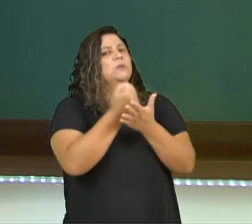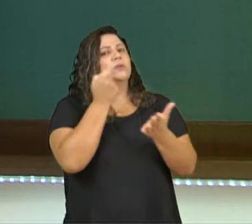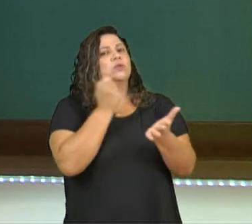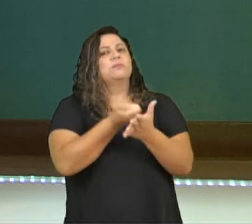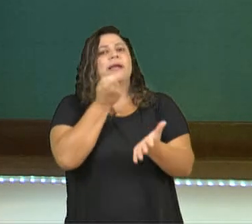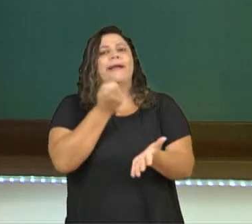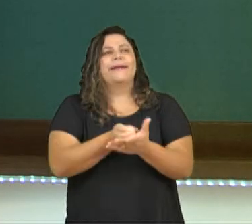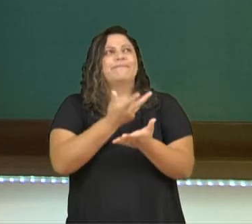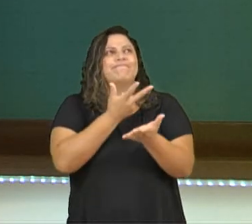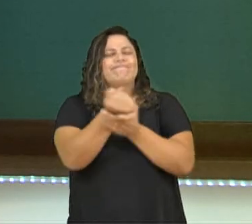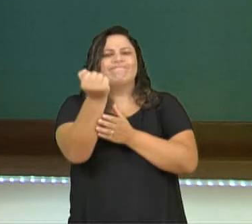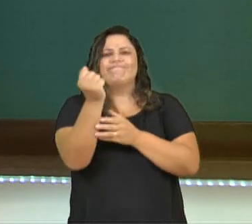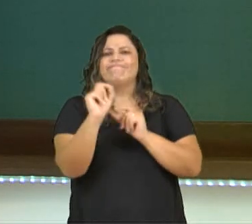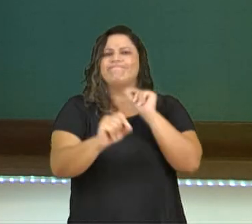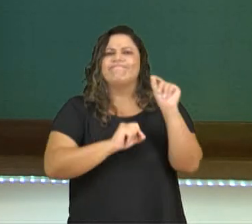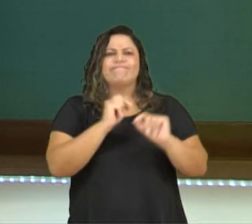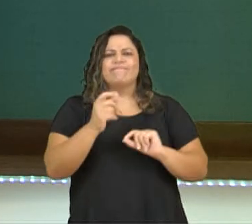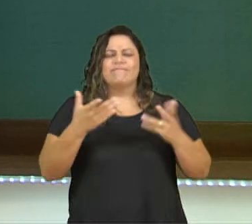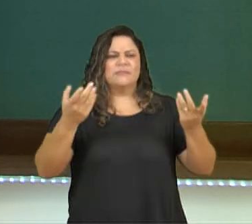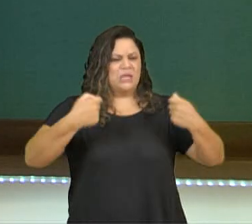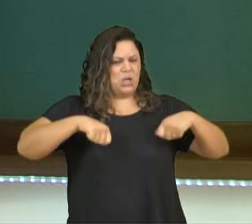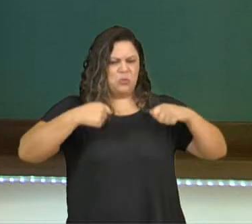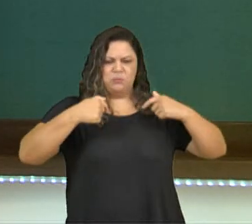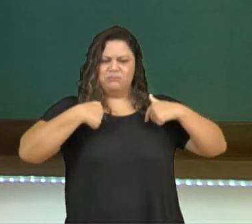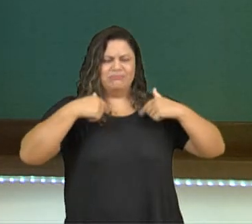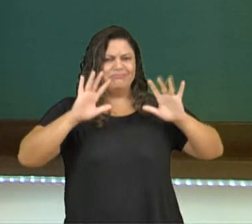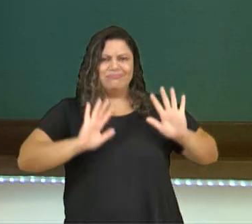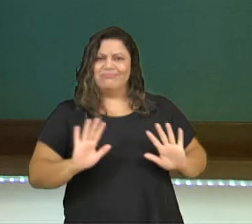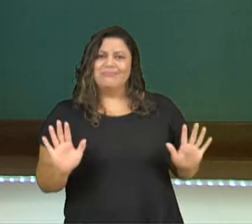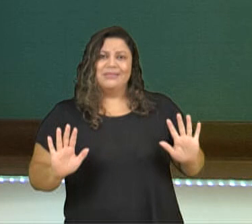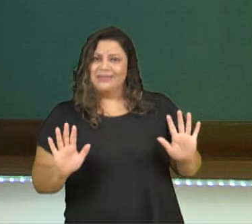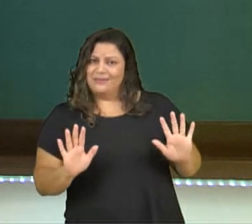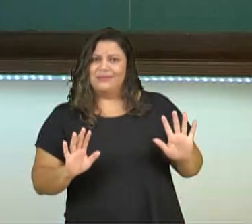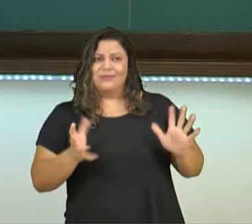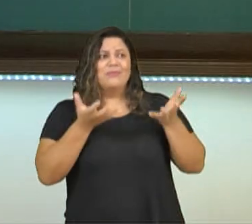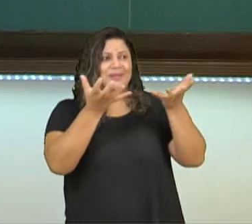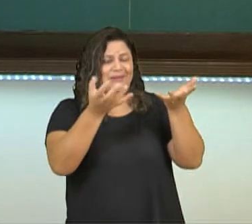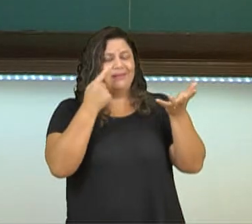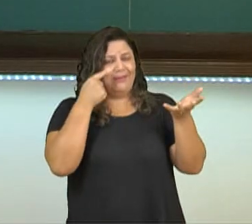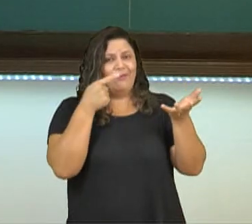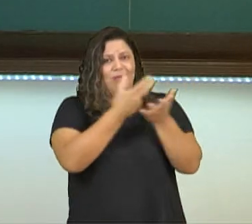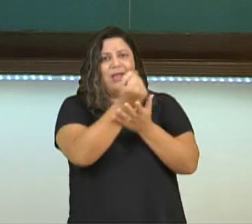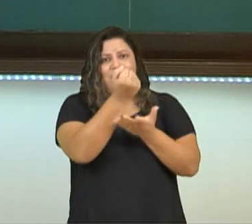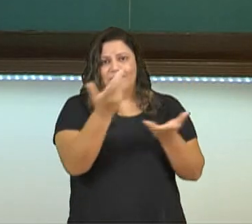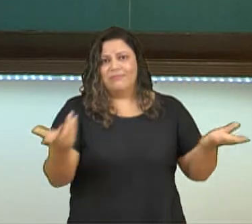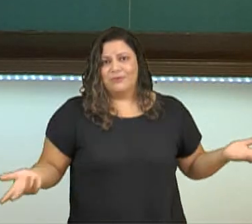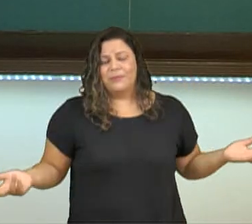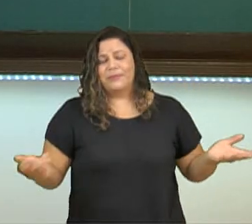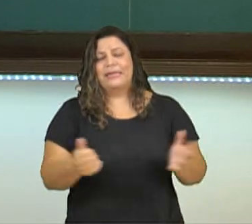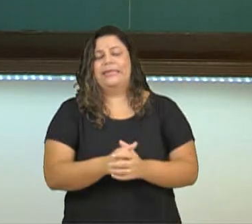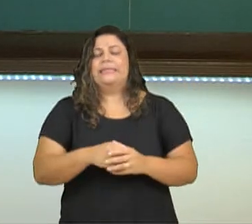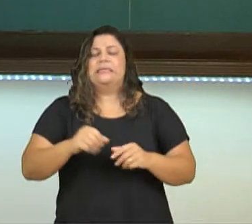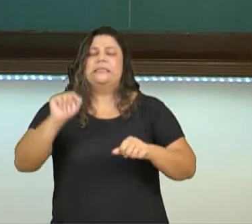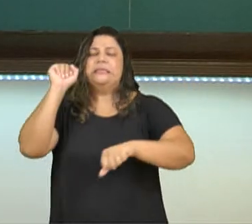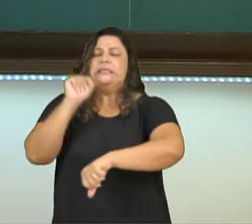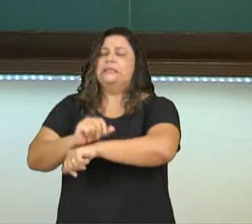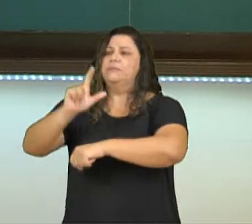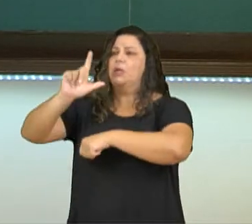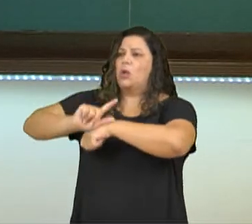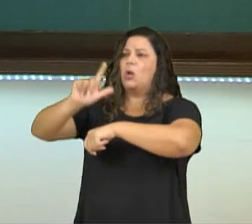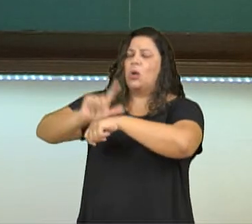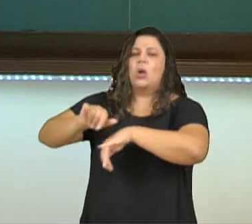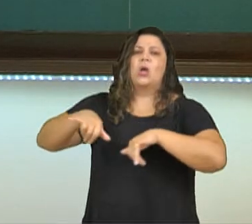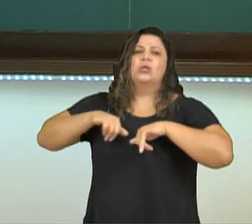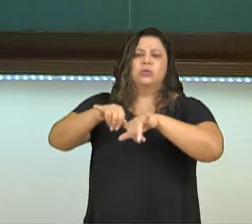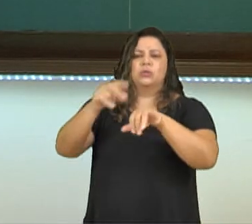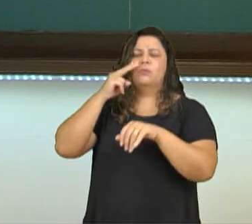que sequer tínhamos necessidade de comprar aquela coisa? Quantas vezes você já parou numa loja, num mercado e